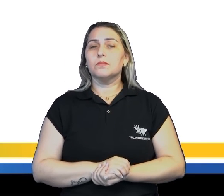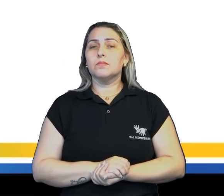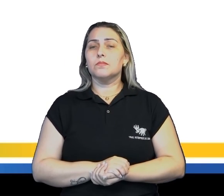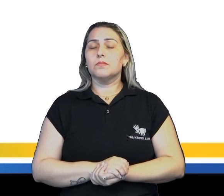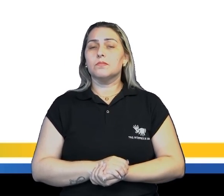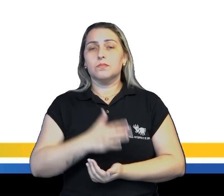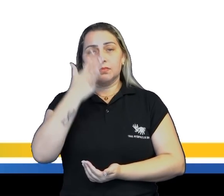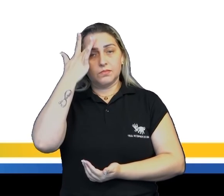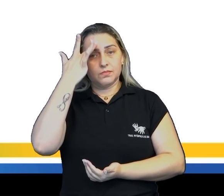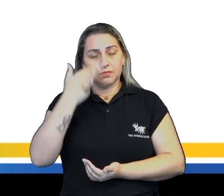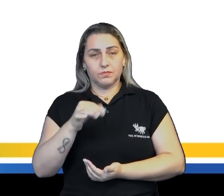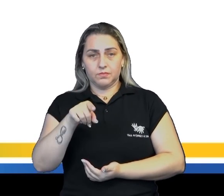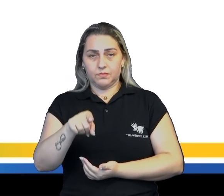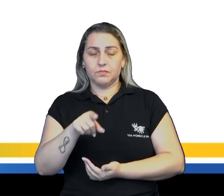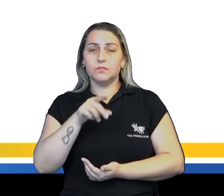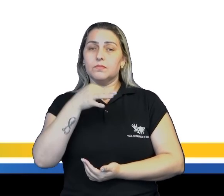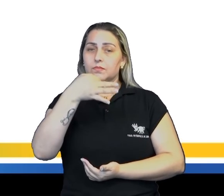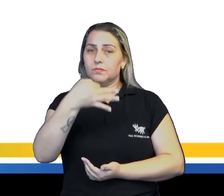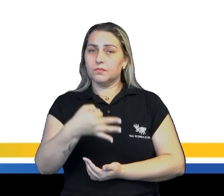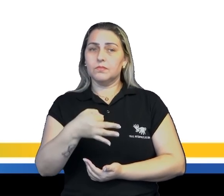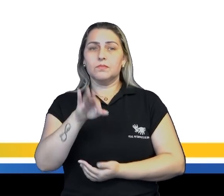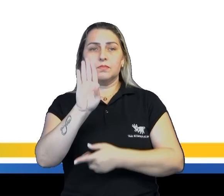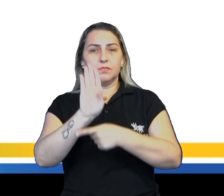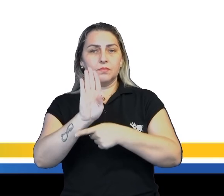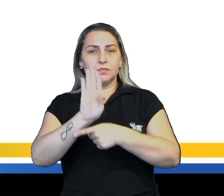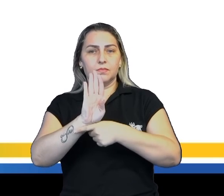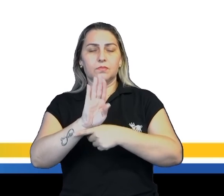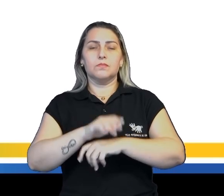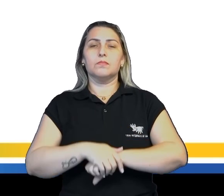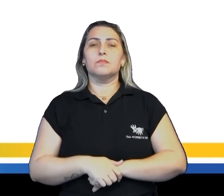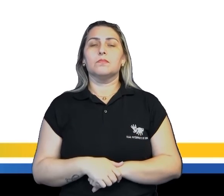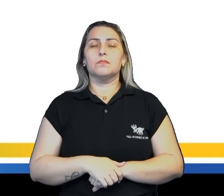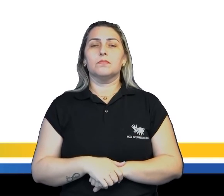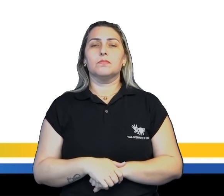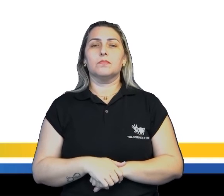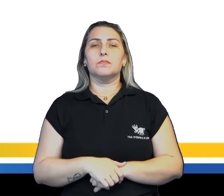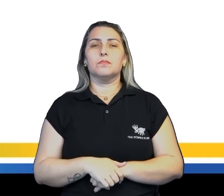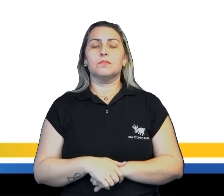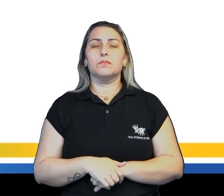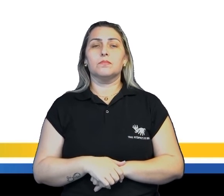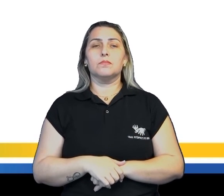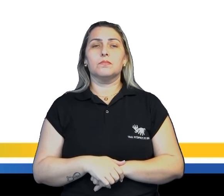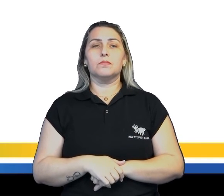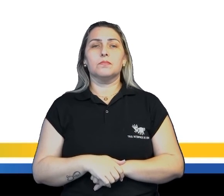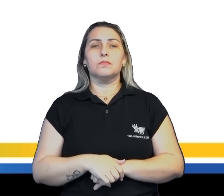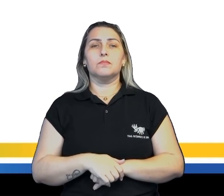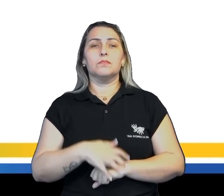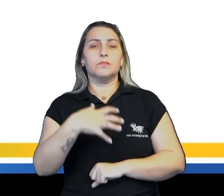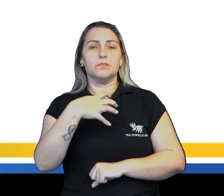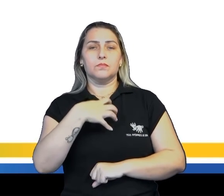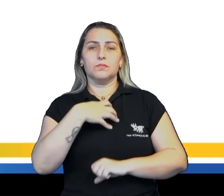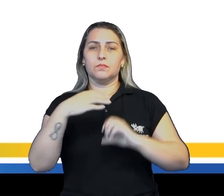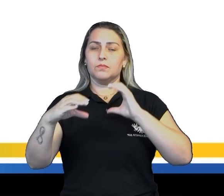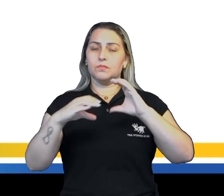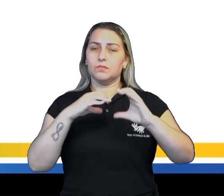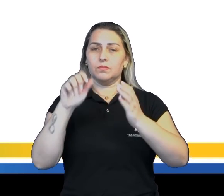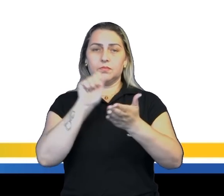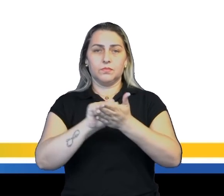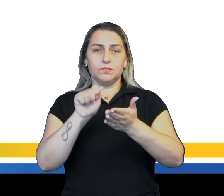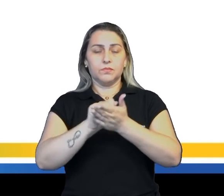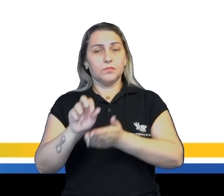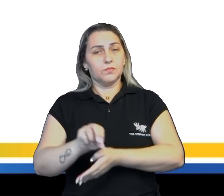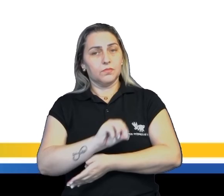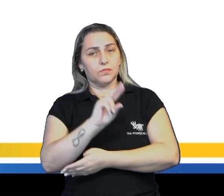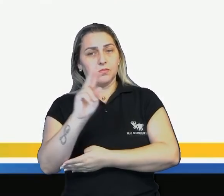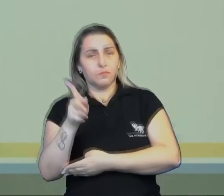Tenho certeza que você marcou a alternativa B. Toda forma de comunicação escrita